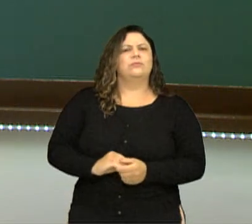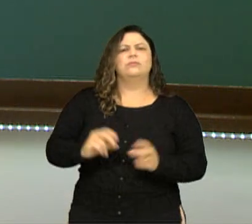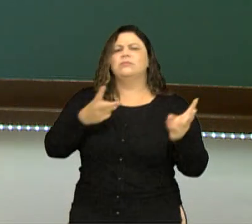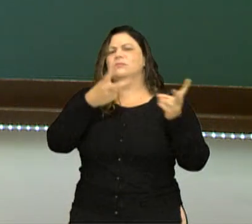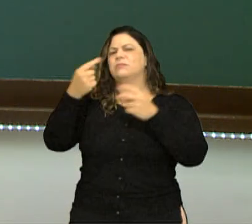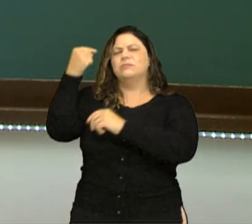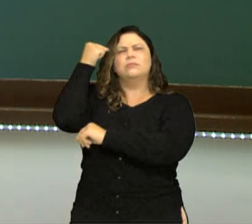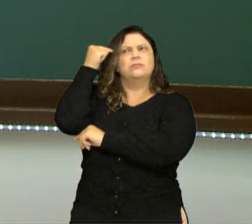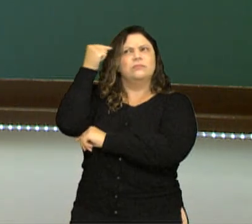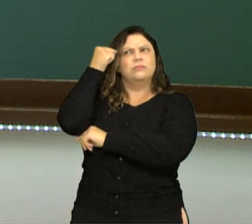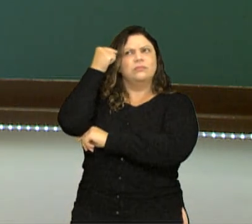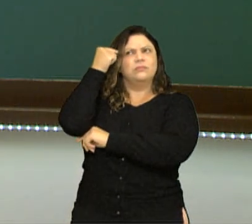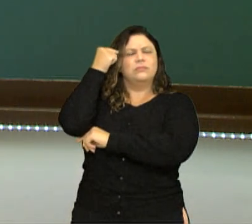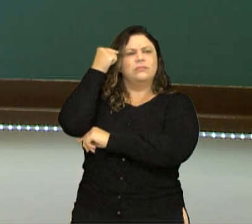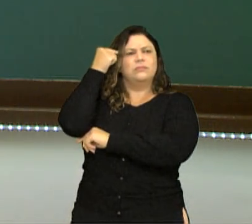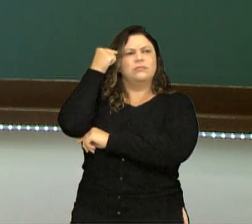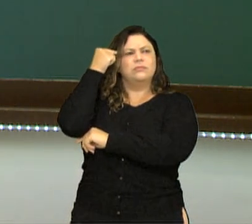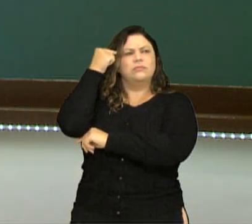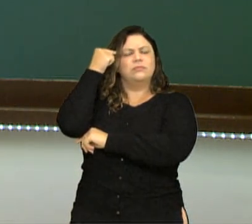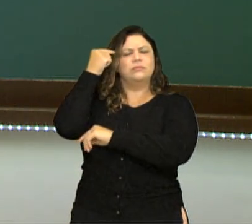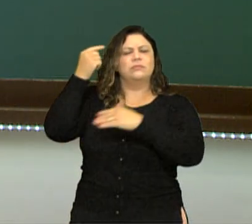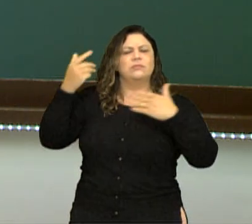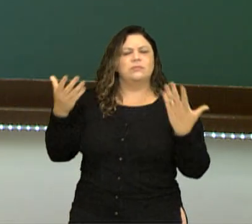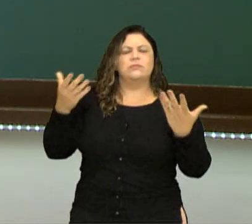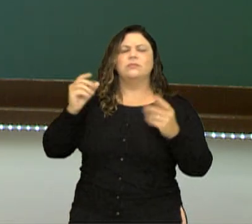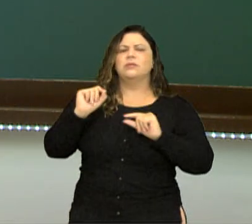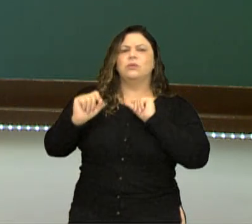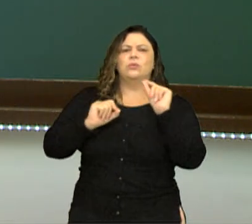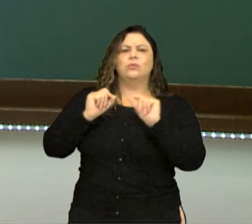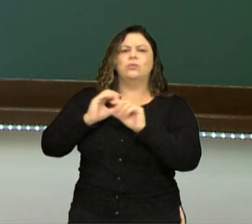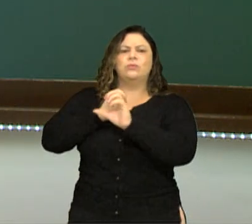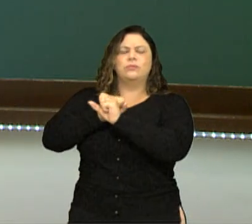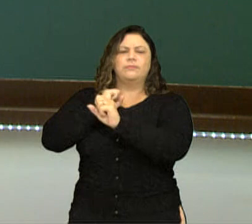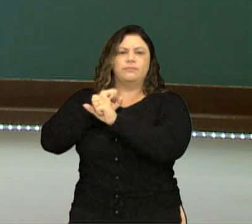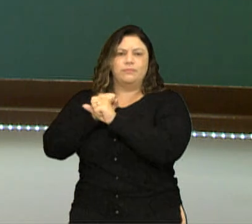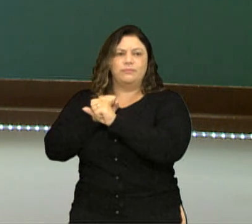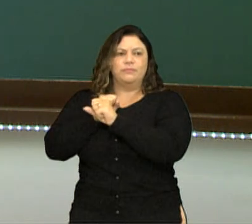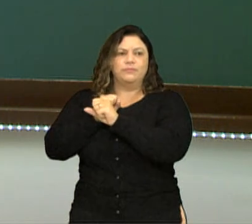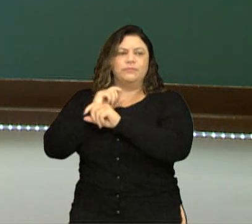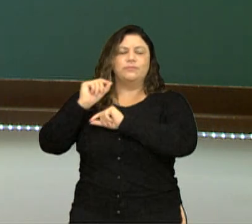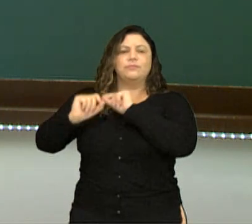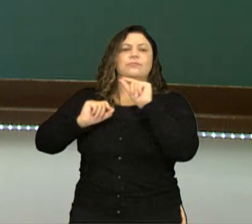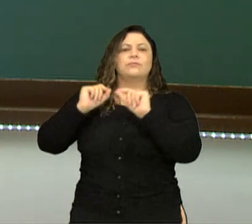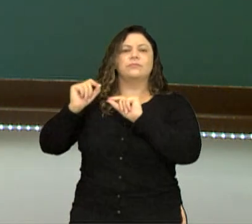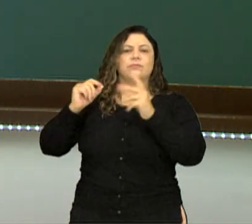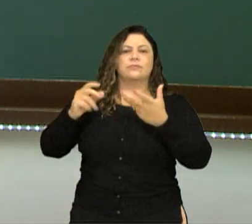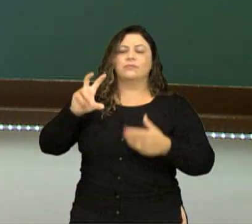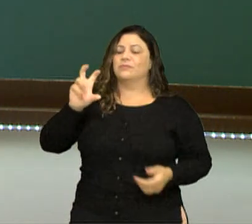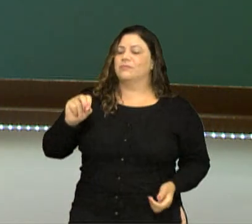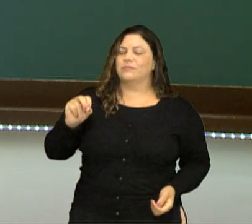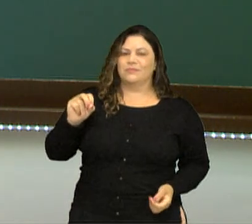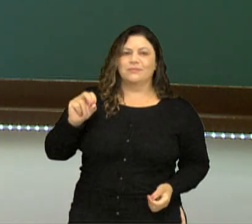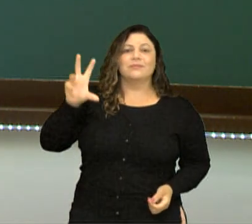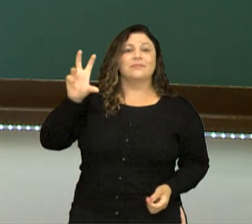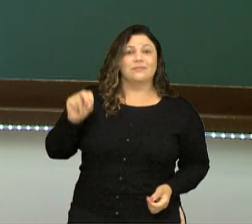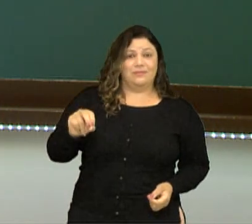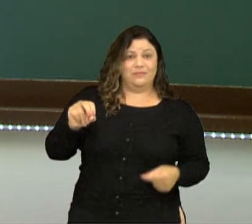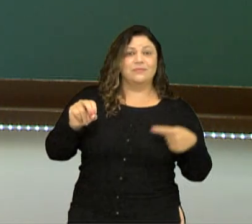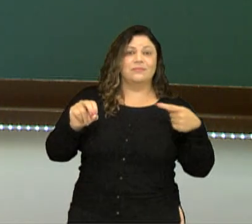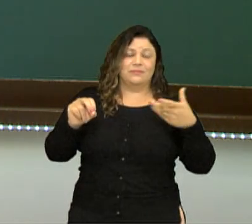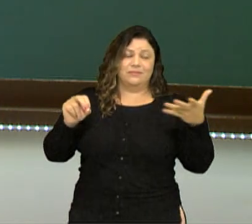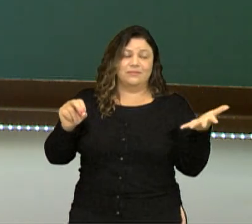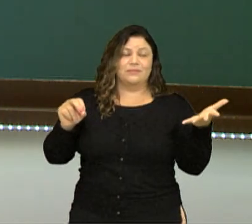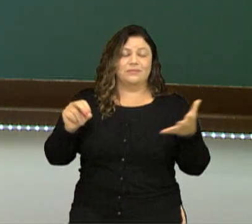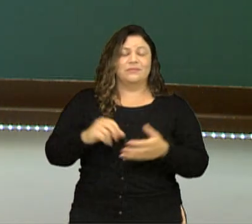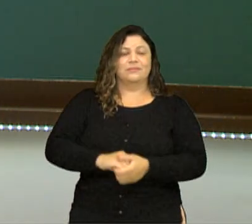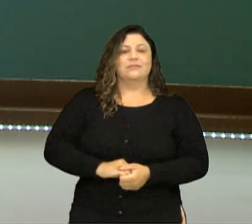pode pensar aí, né, pessoal, arredondando um pouquinho, pessoal, 50, né? Você pode pegar aí mais ou menos